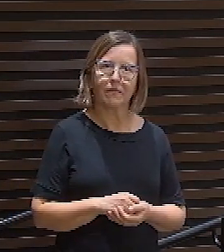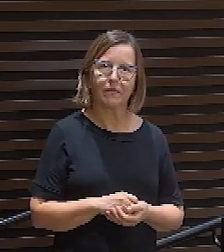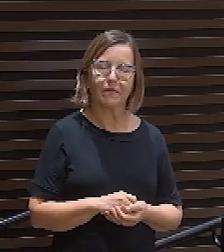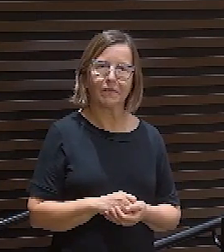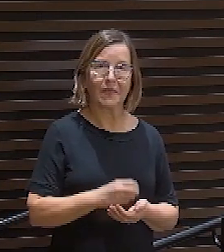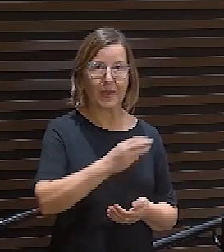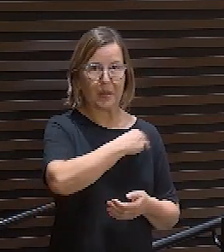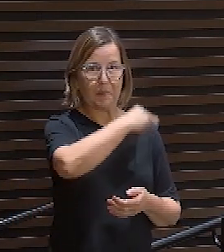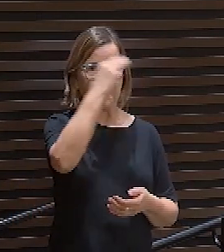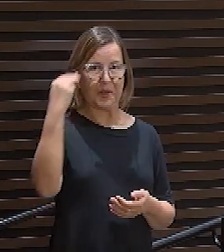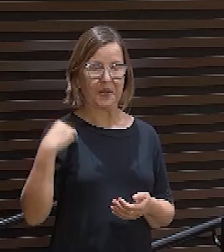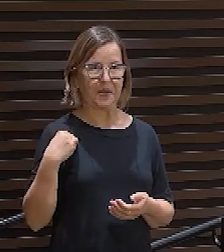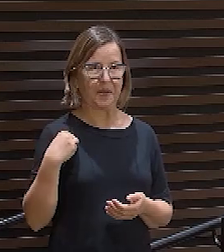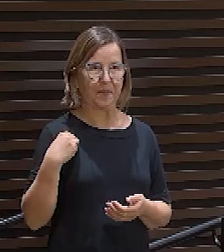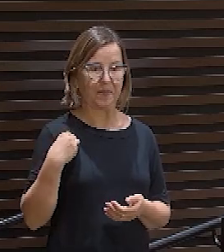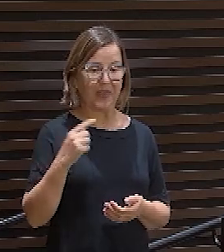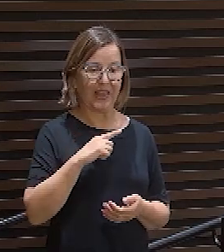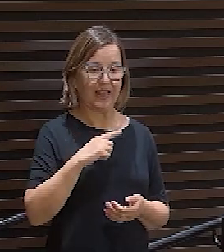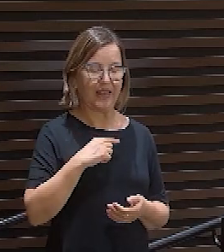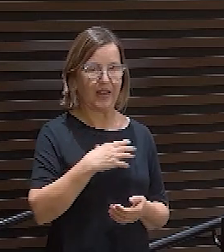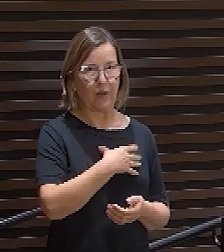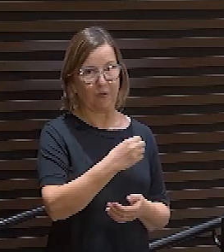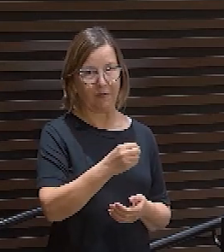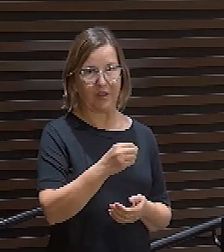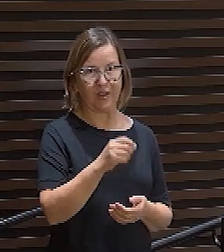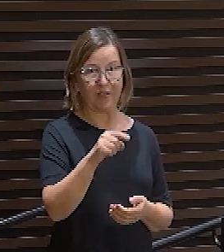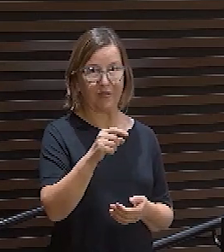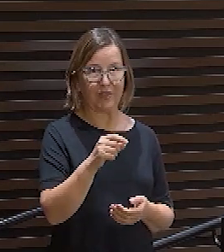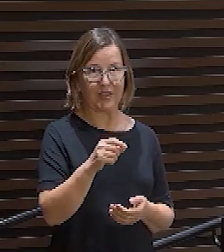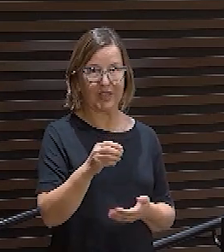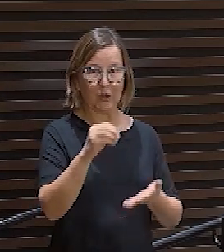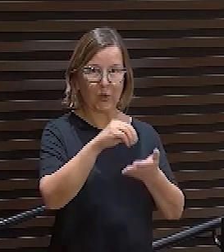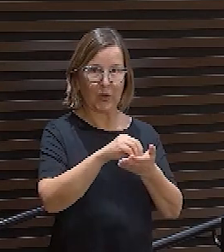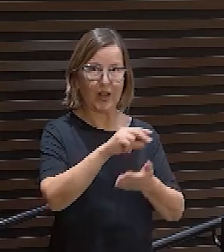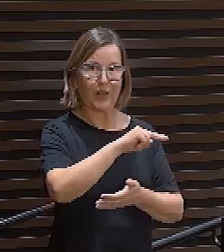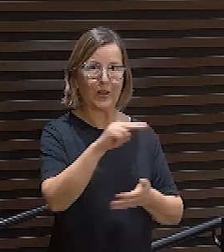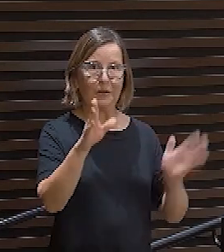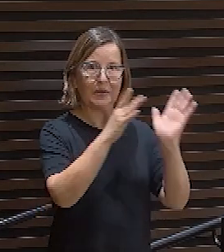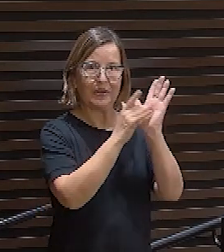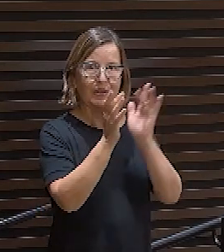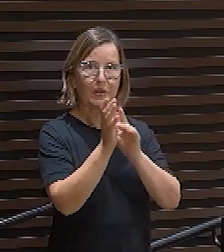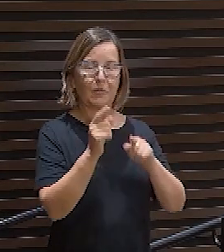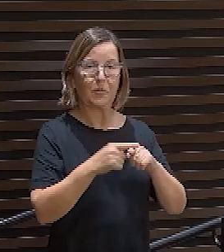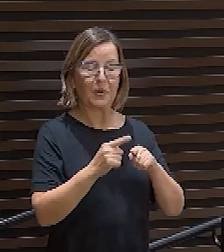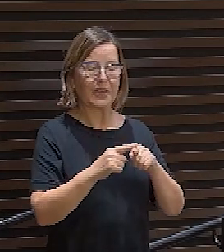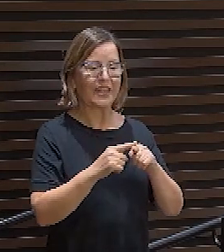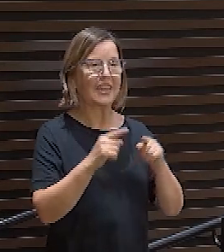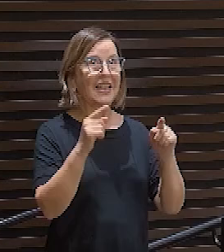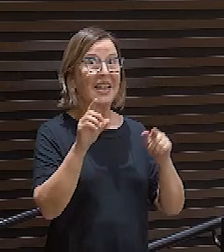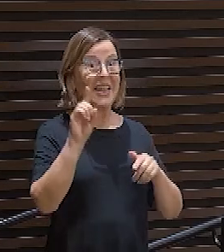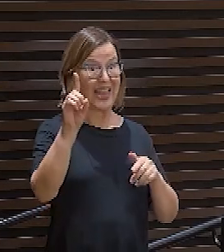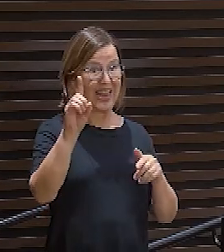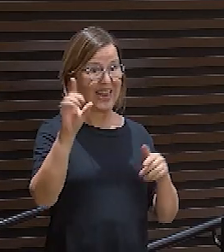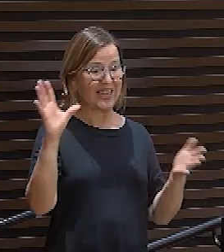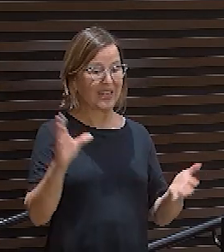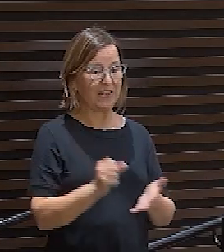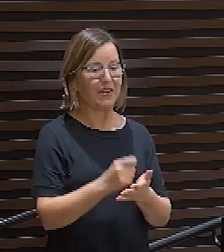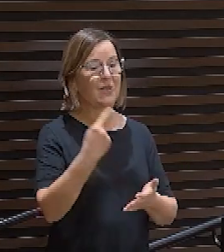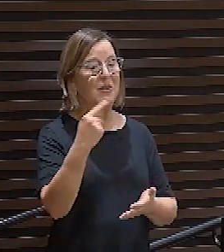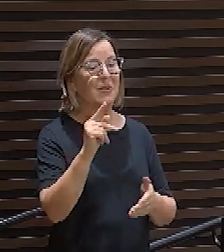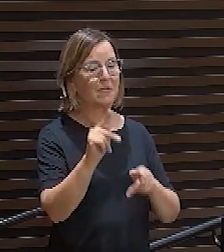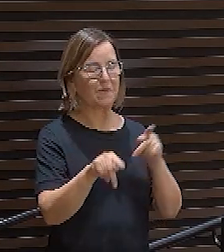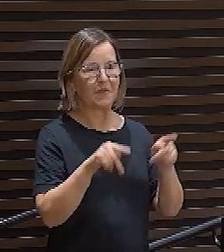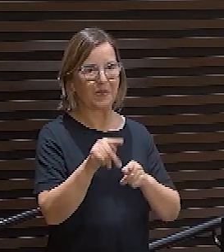Ela dará à luz um filho. E lhe porás o nome de Jesus, porque ele salvará o seu